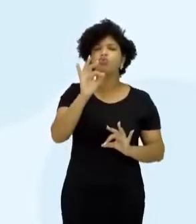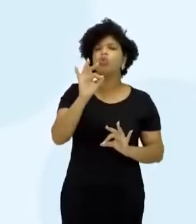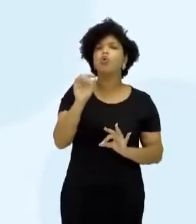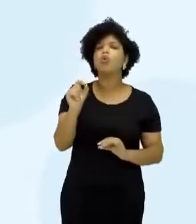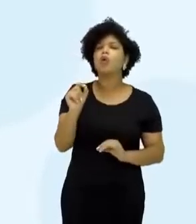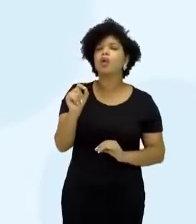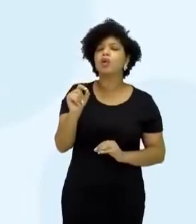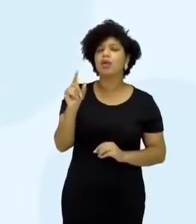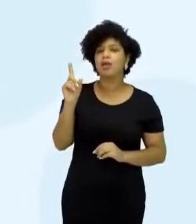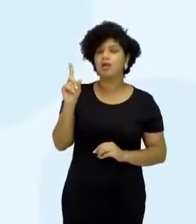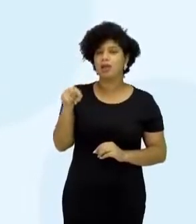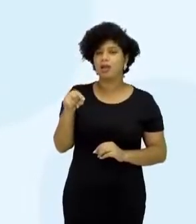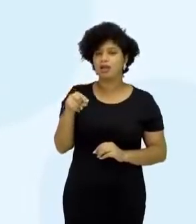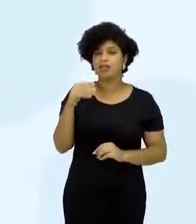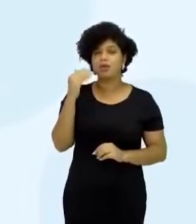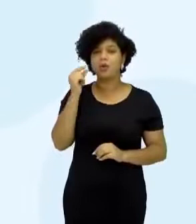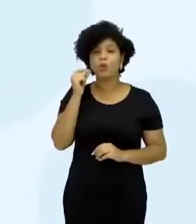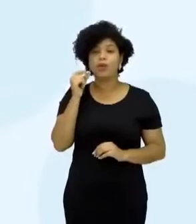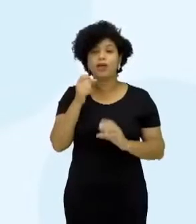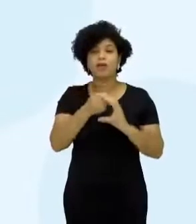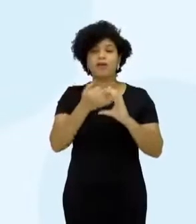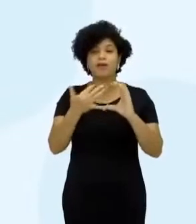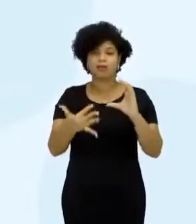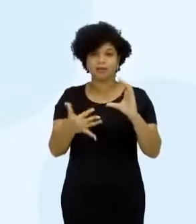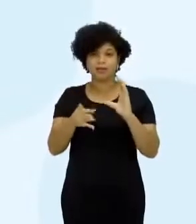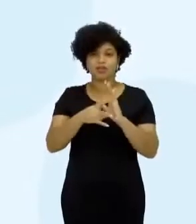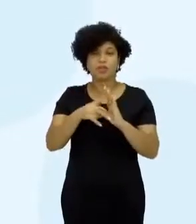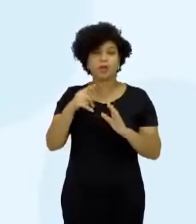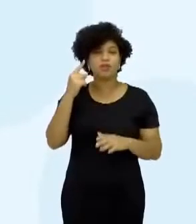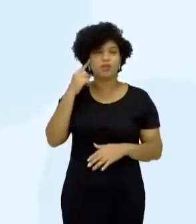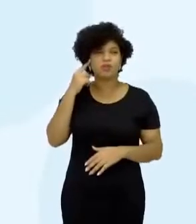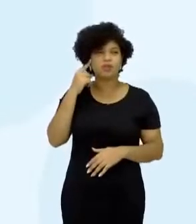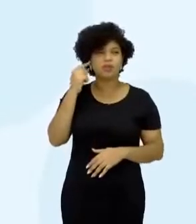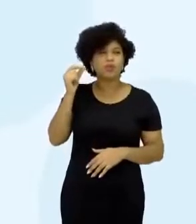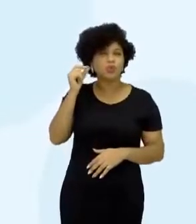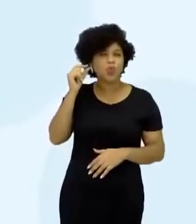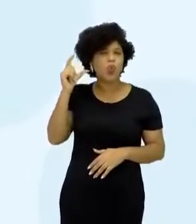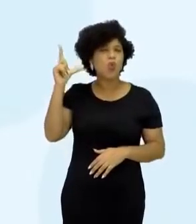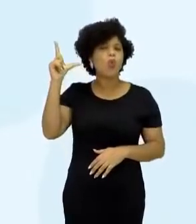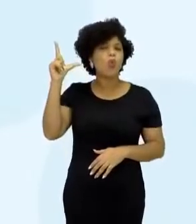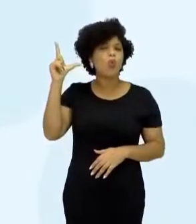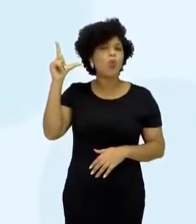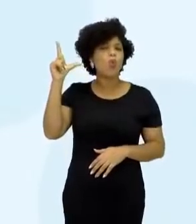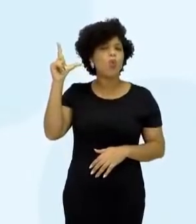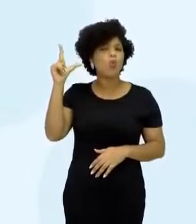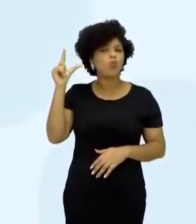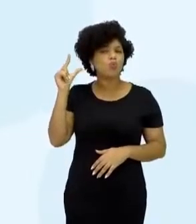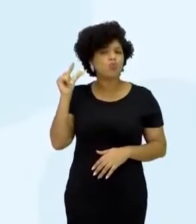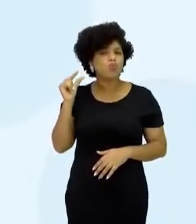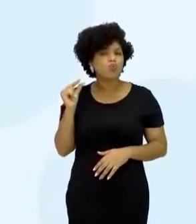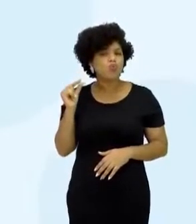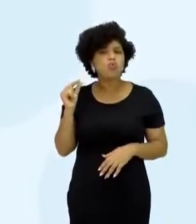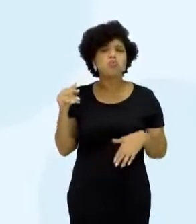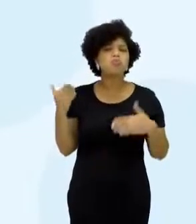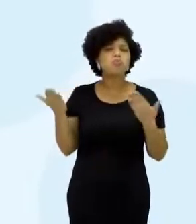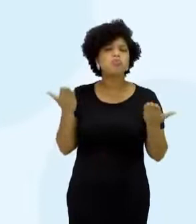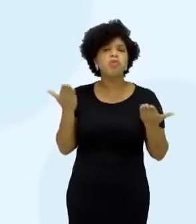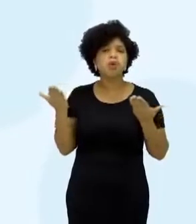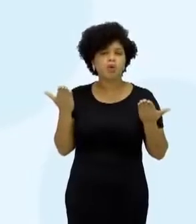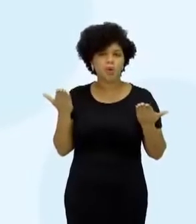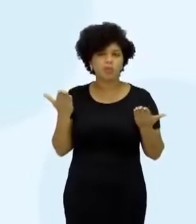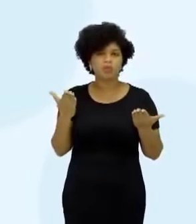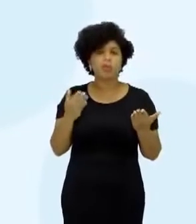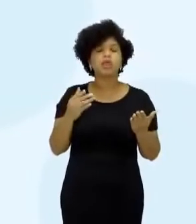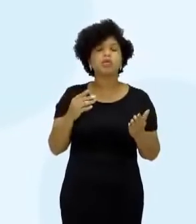é uma, o quê? Característica do som que está relacionada com a frequência em que permite